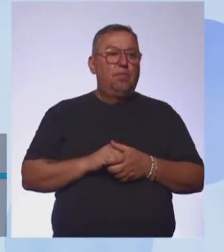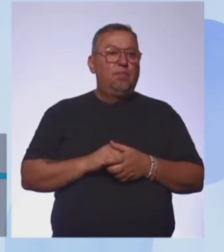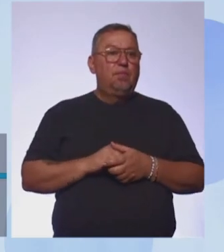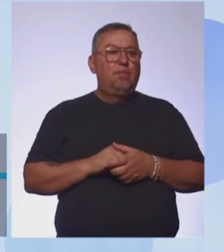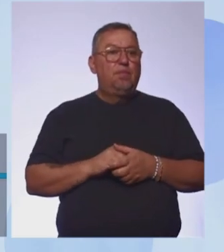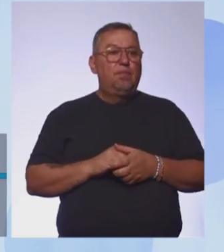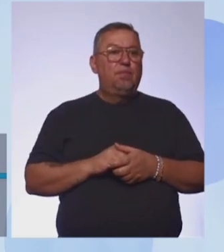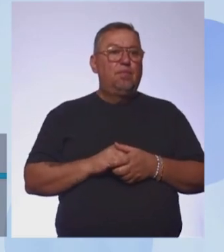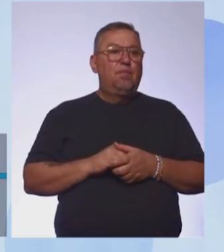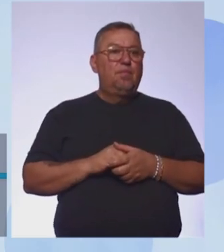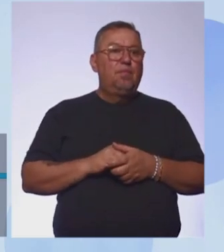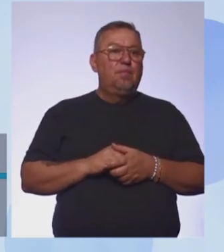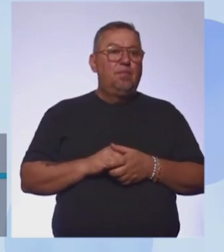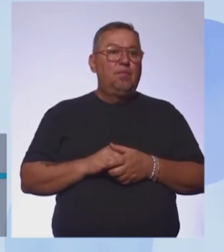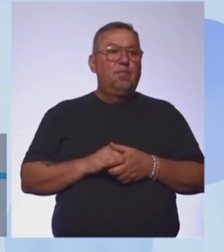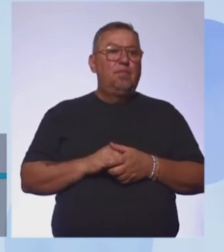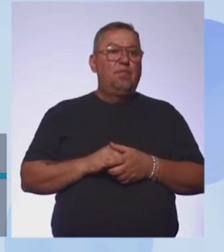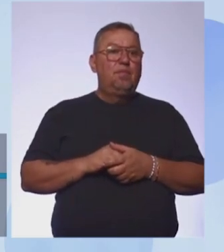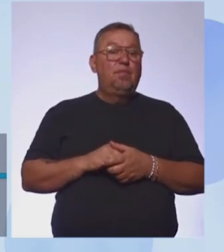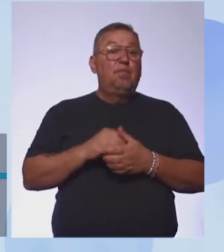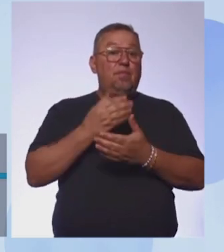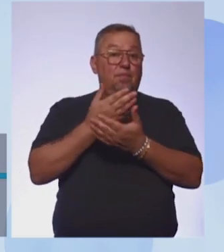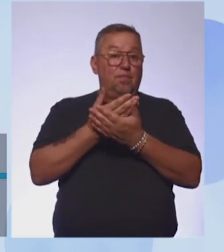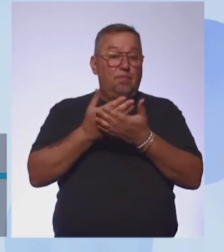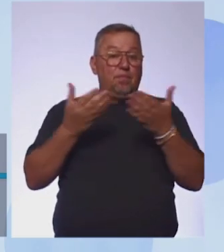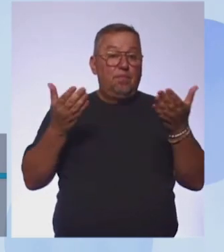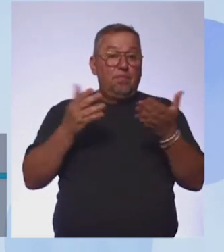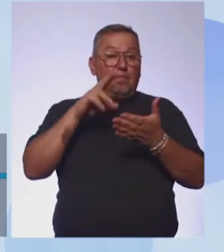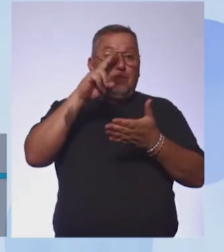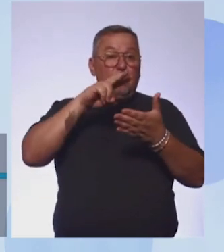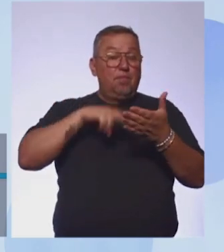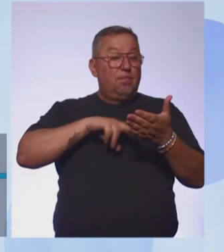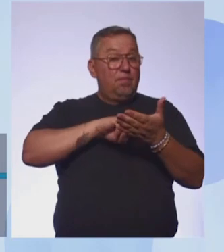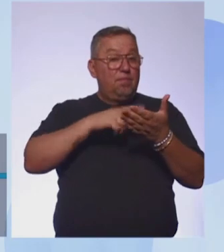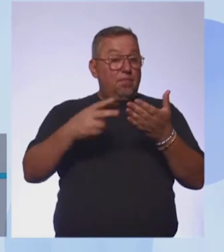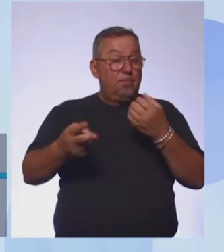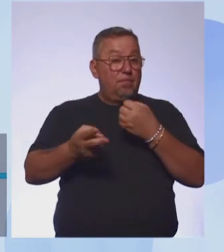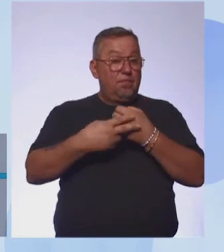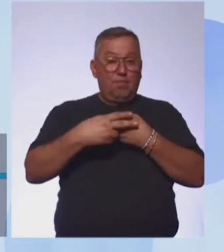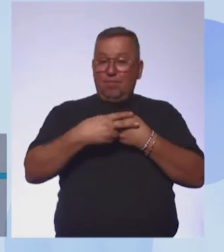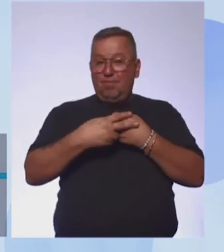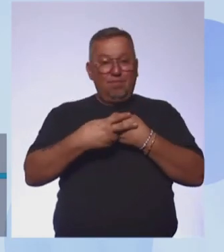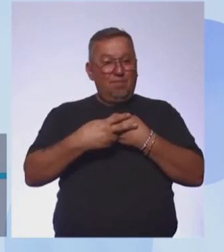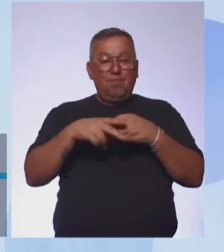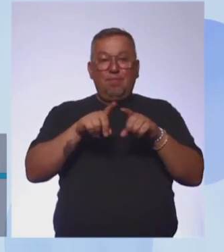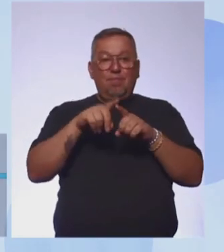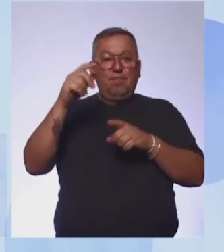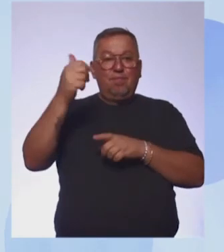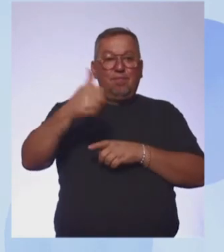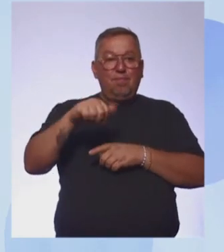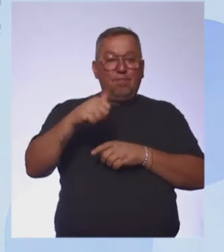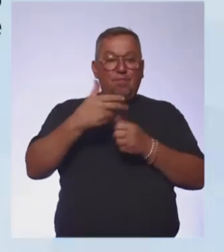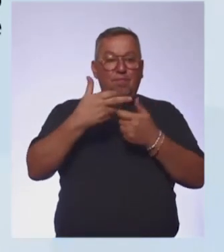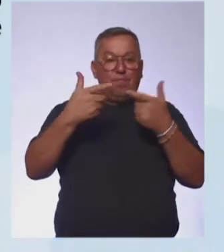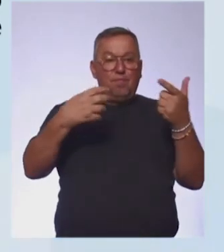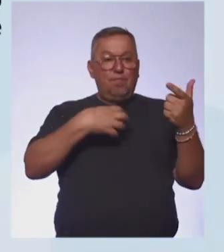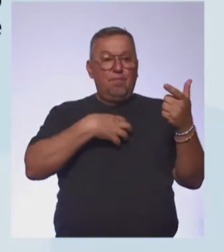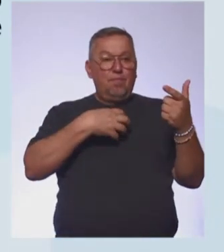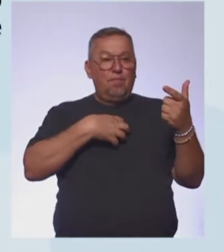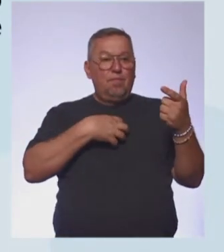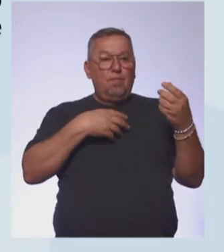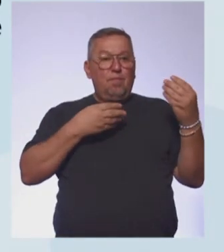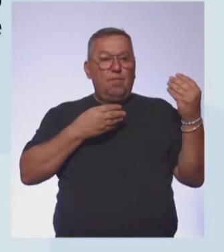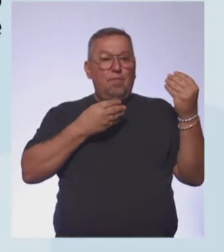certo? A aula de hoje, então, nós lemos e interpretamos textos verbais e não verbais, analisamos os efeitos de sentido promovidos